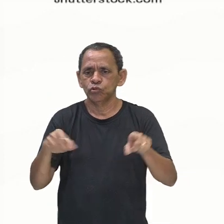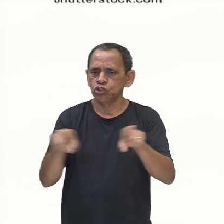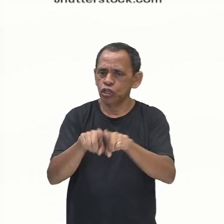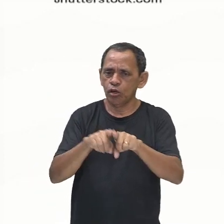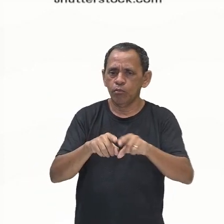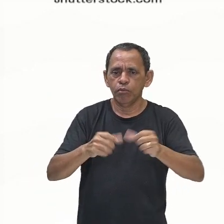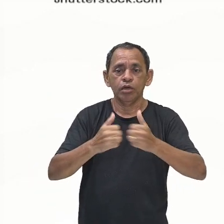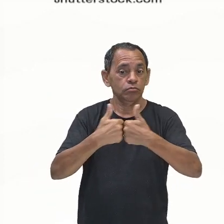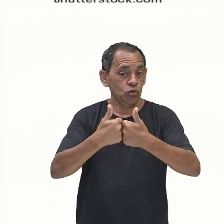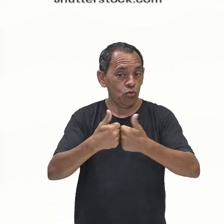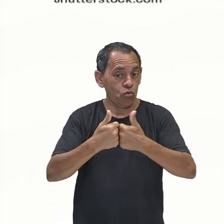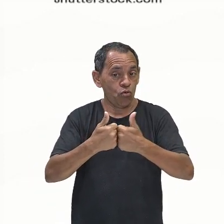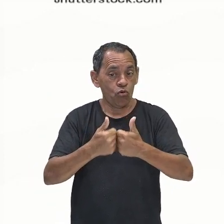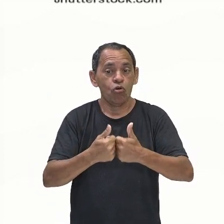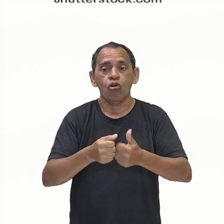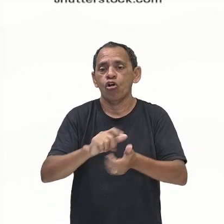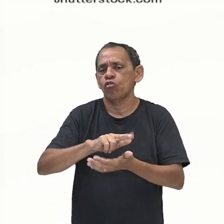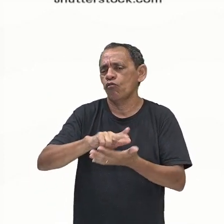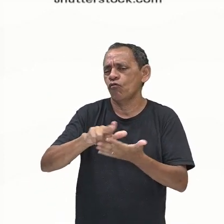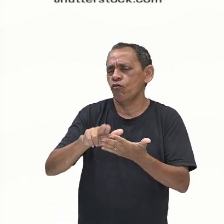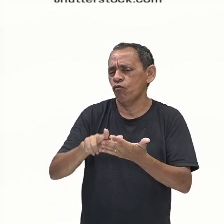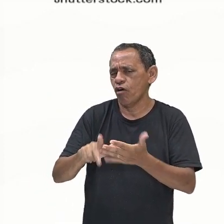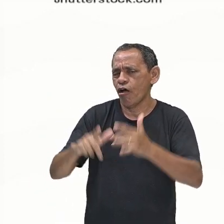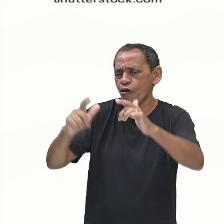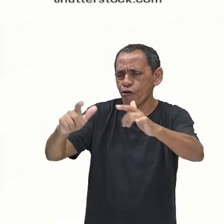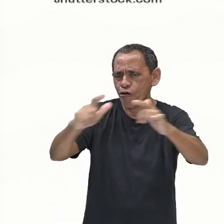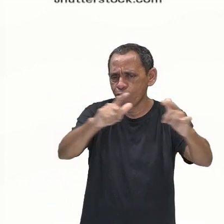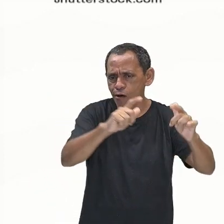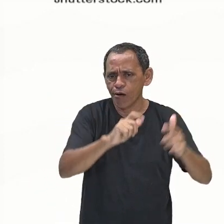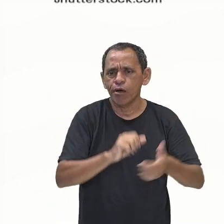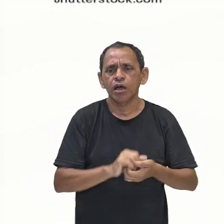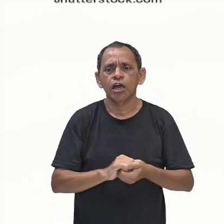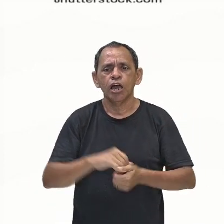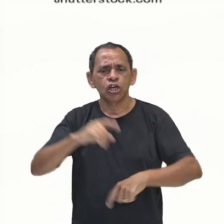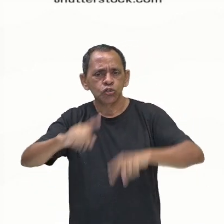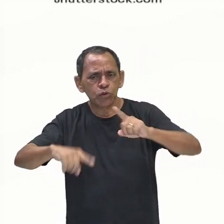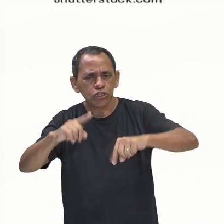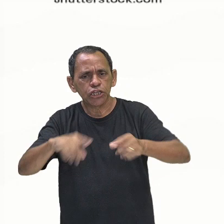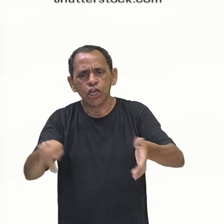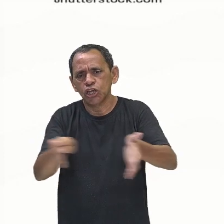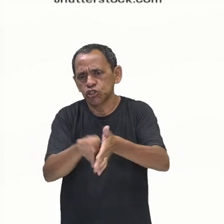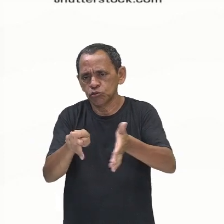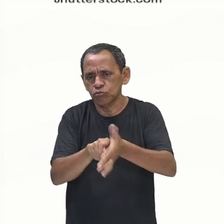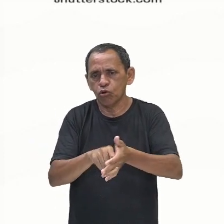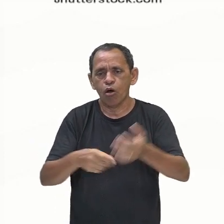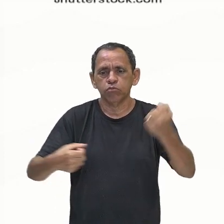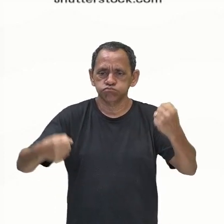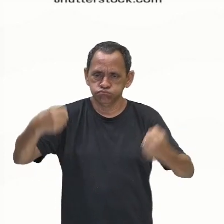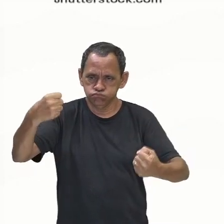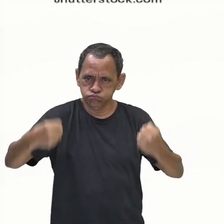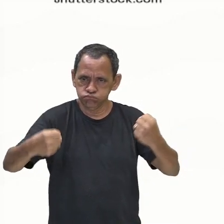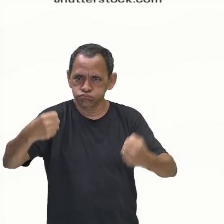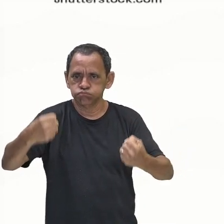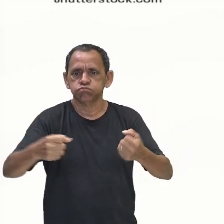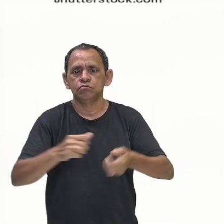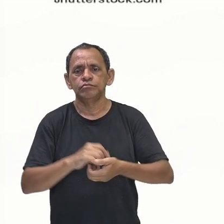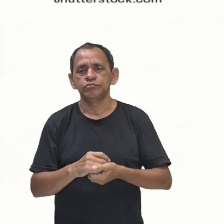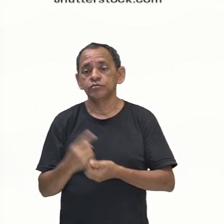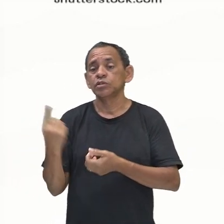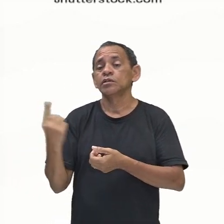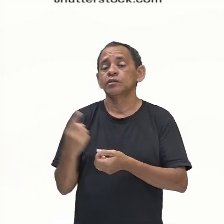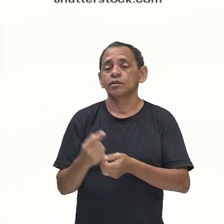perfeitamente, né? Nós temos aqui na fotografia número 3, ali um GPSzinho, talvez seja um celular, inclusive,